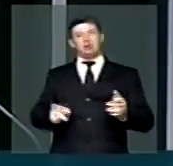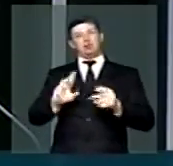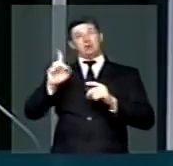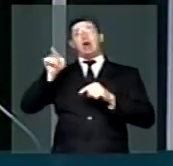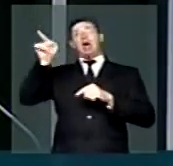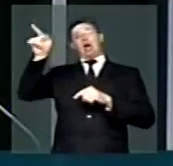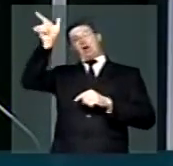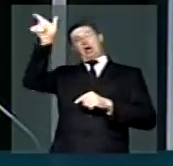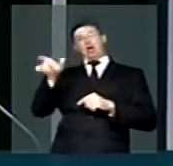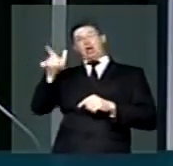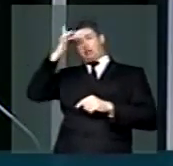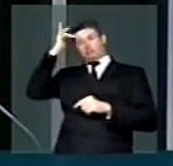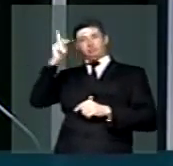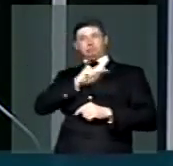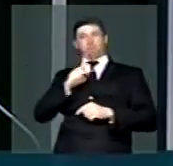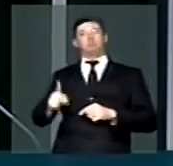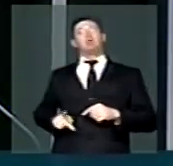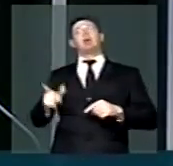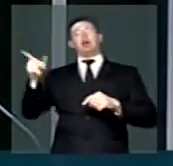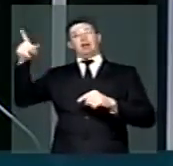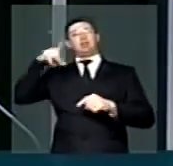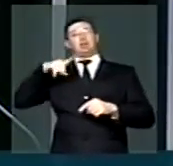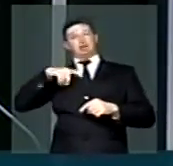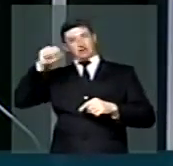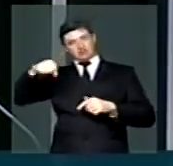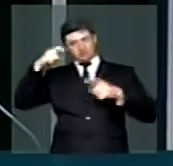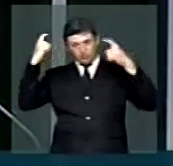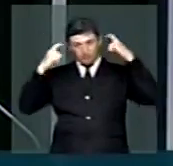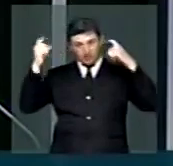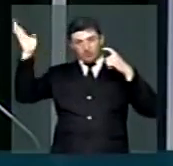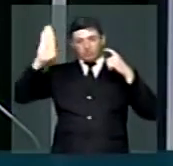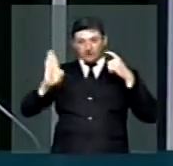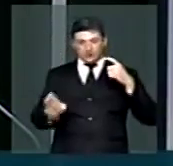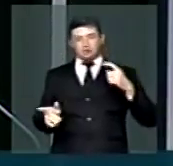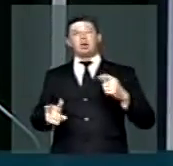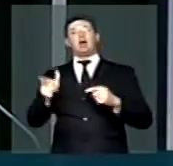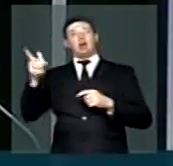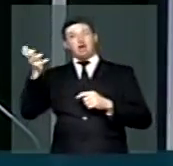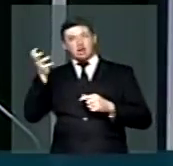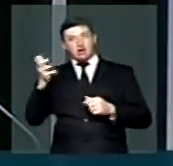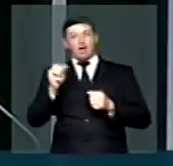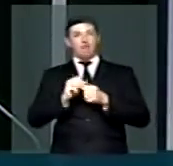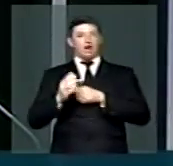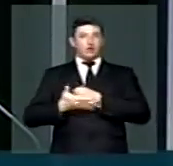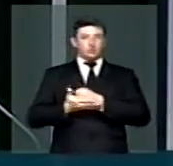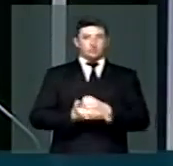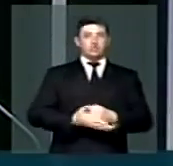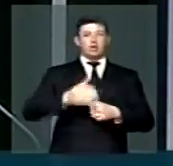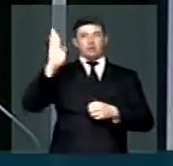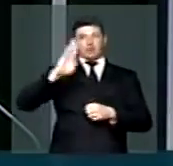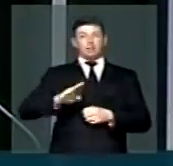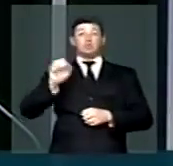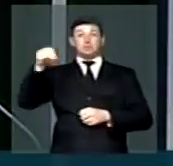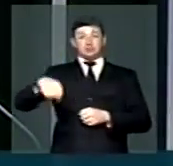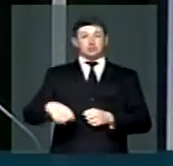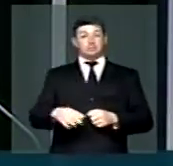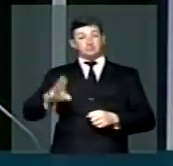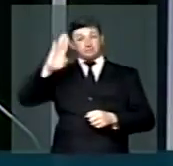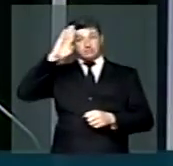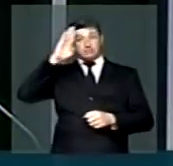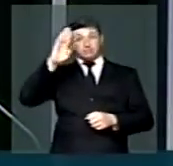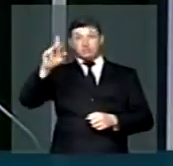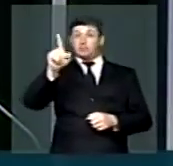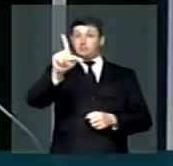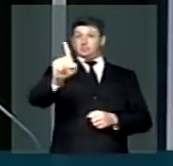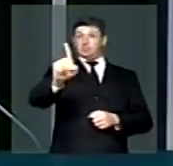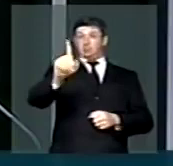dúvida nenhuma, uma presidente preocupada com o Brasil. Ela quer fazer alguma coisa para o bem do Brasil, principalmente